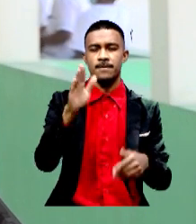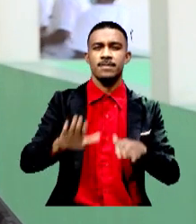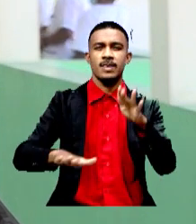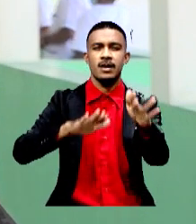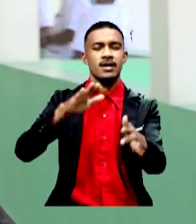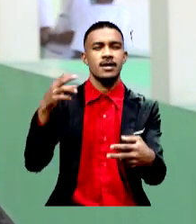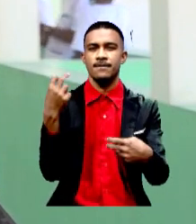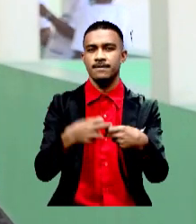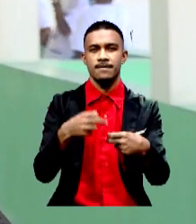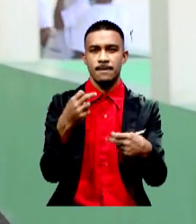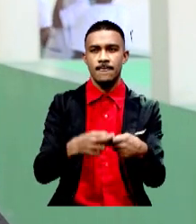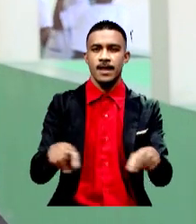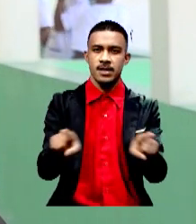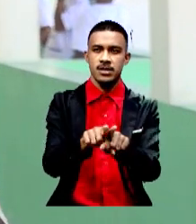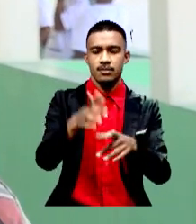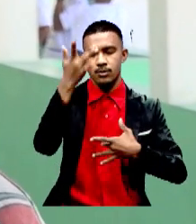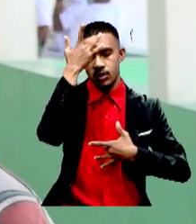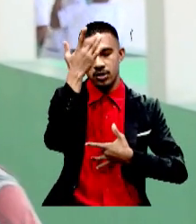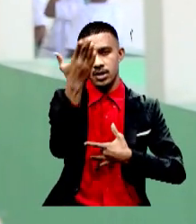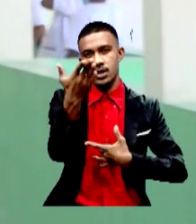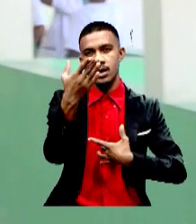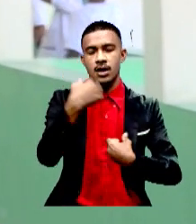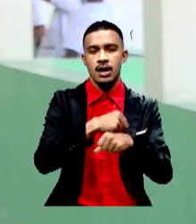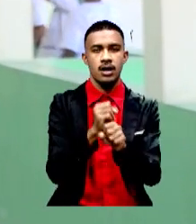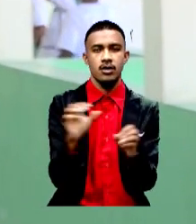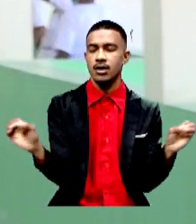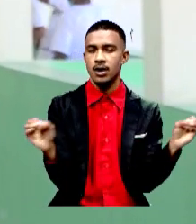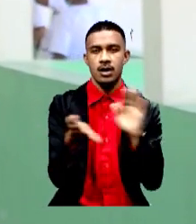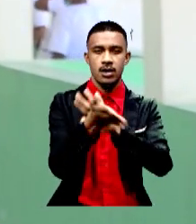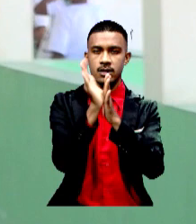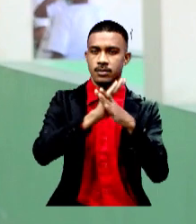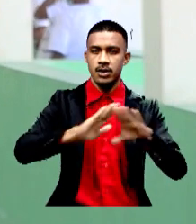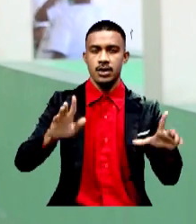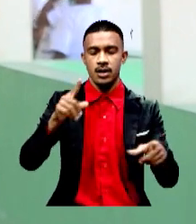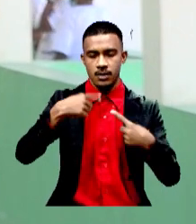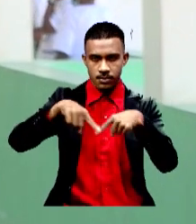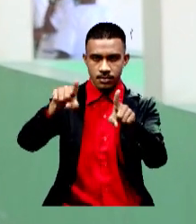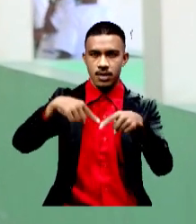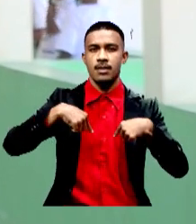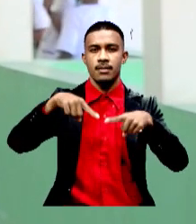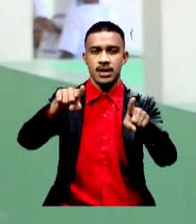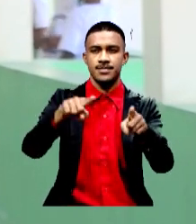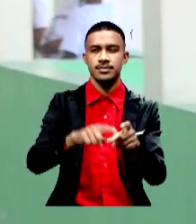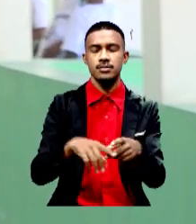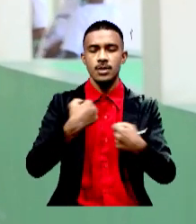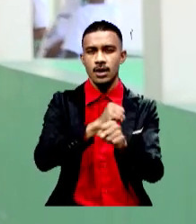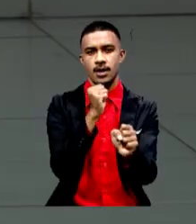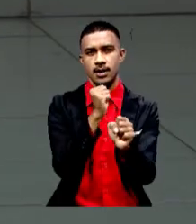assim. Minha moras nem ralova nem lá Macmate. Pois nem lá o Mãe, não sei. Pois